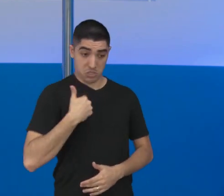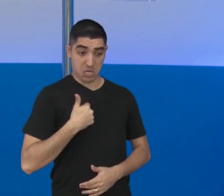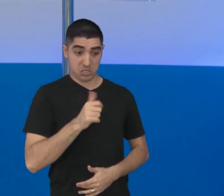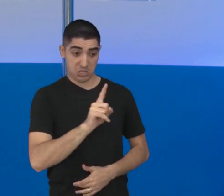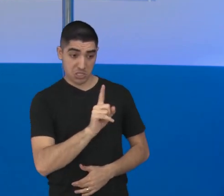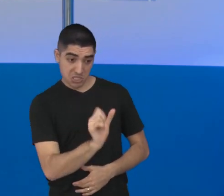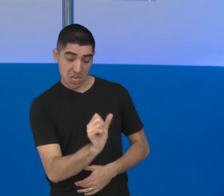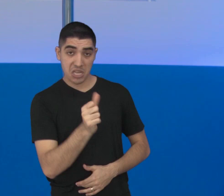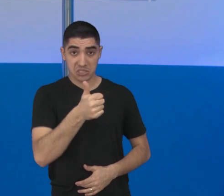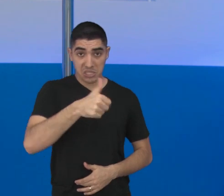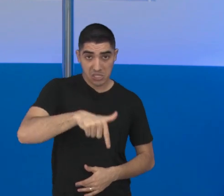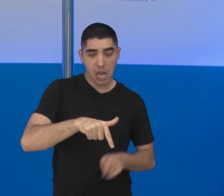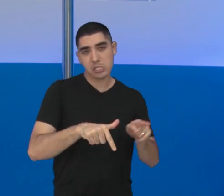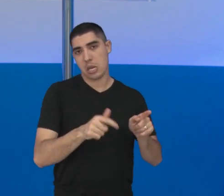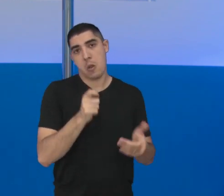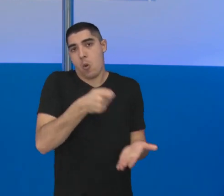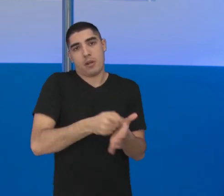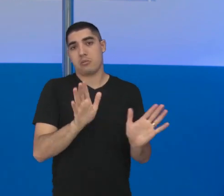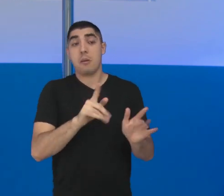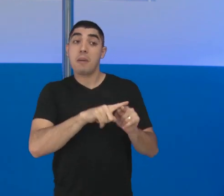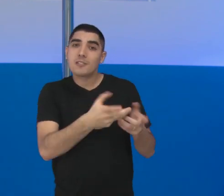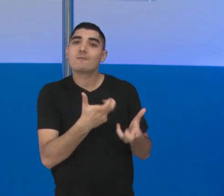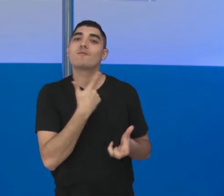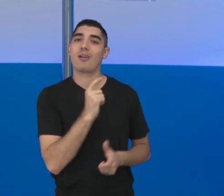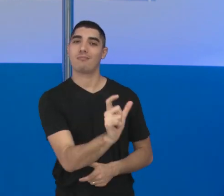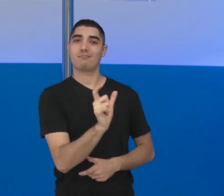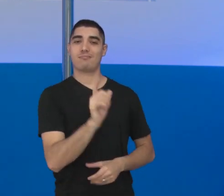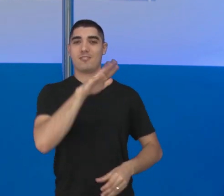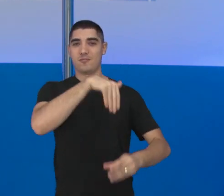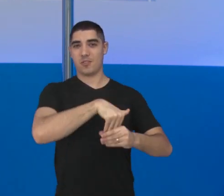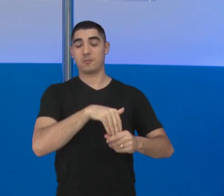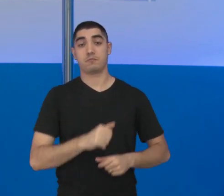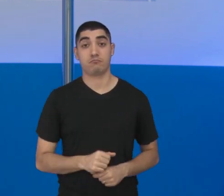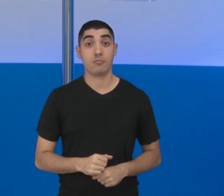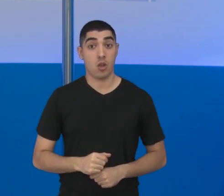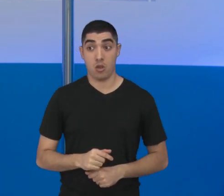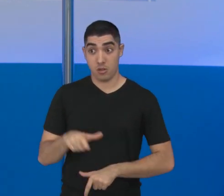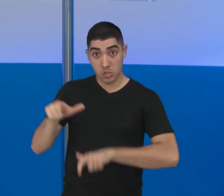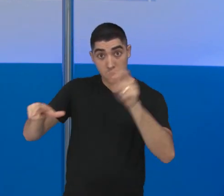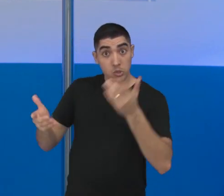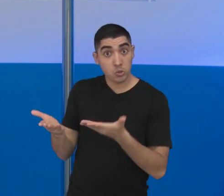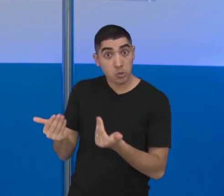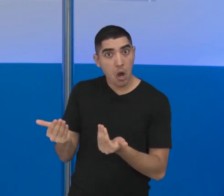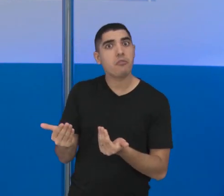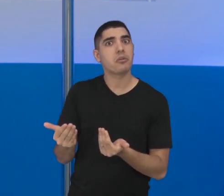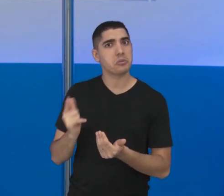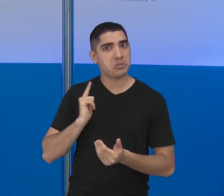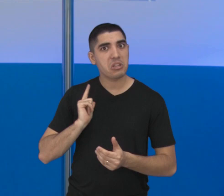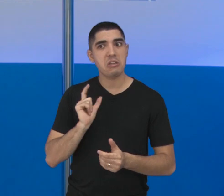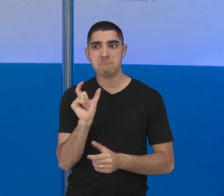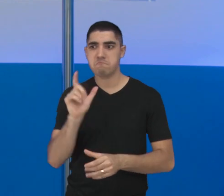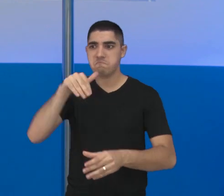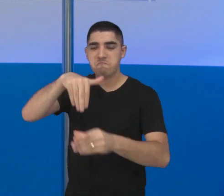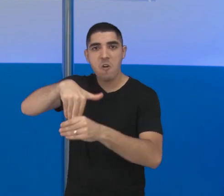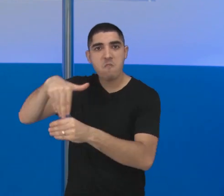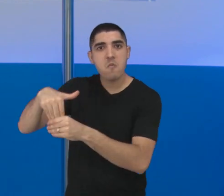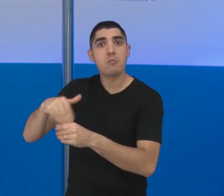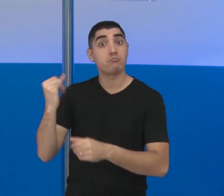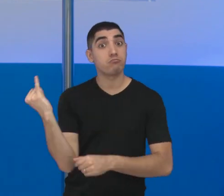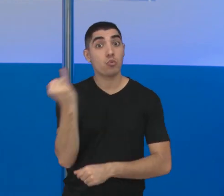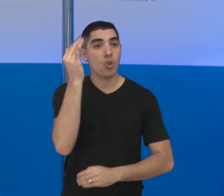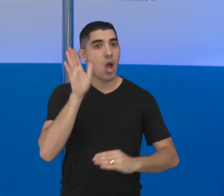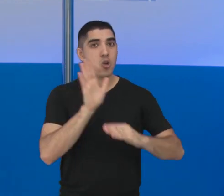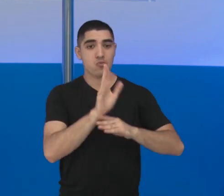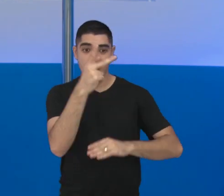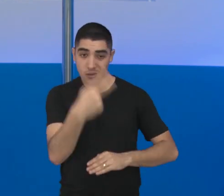quem tem 16 e 17, mas já quer praticar a democracia aqui no nosso país. E olha só, o voto dos jovens tem sido decisivo